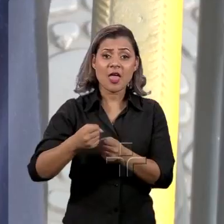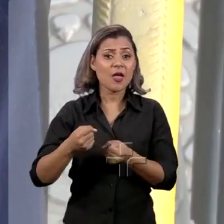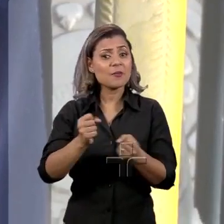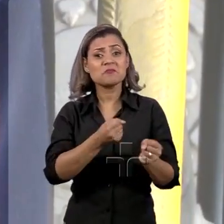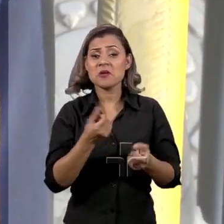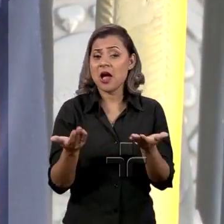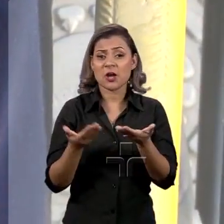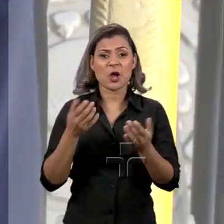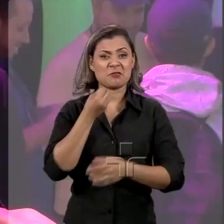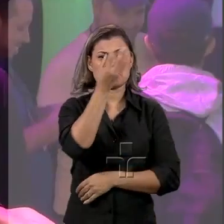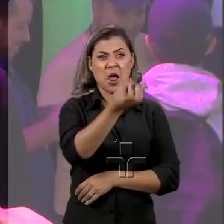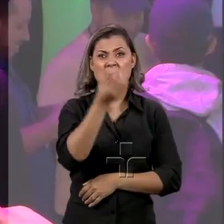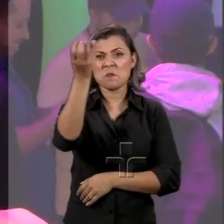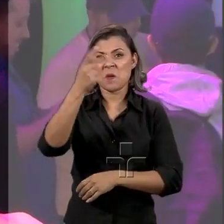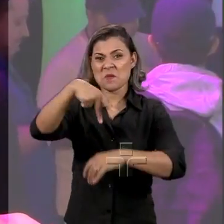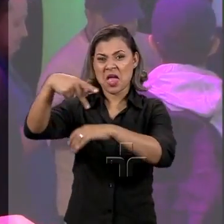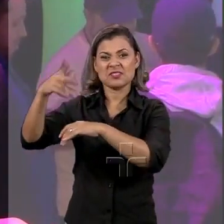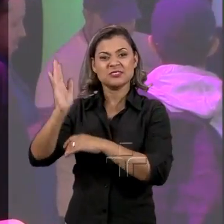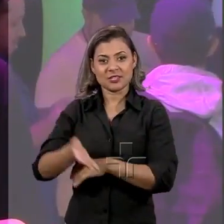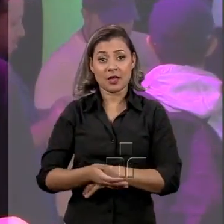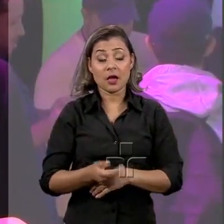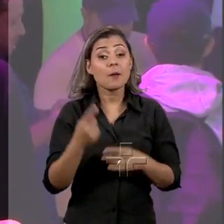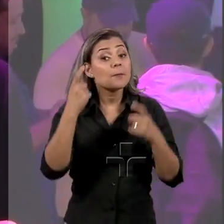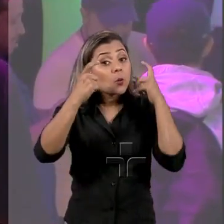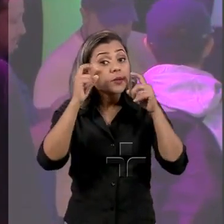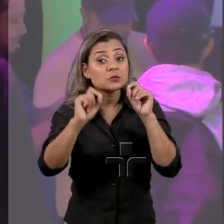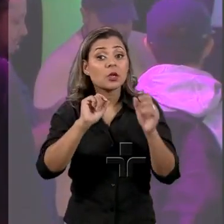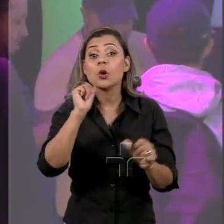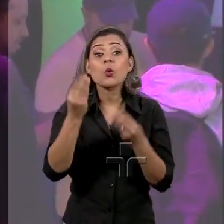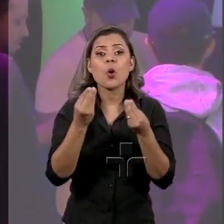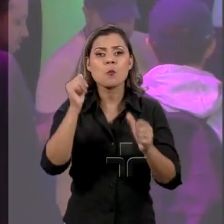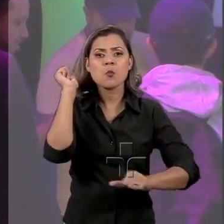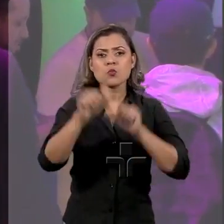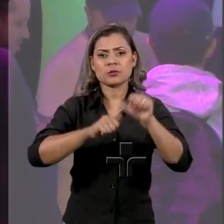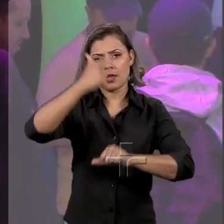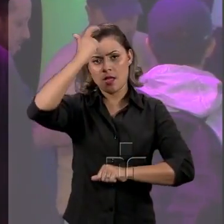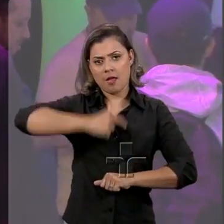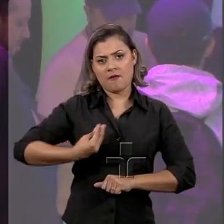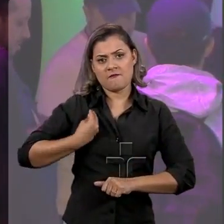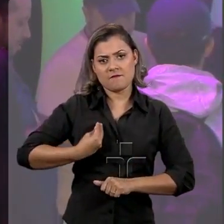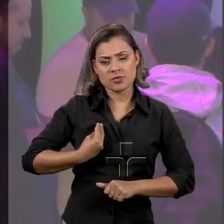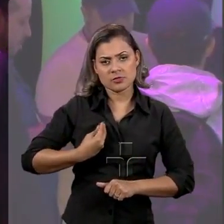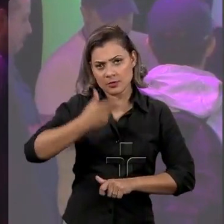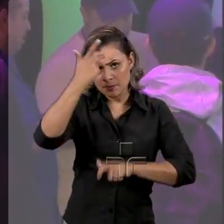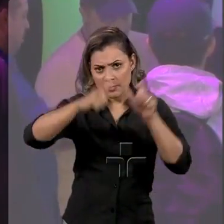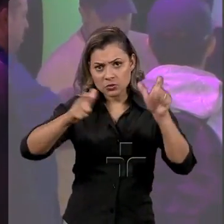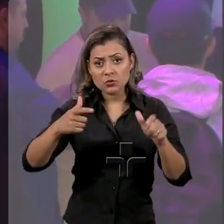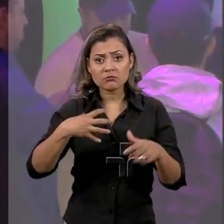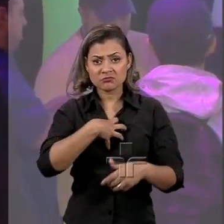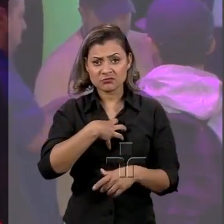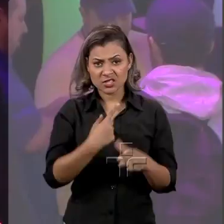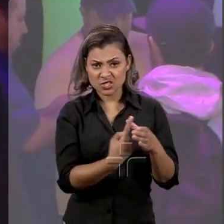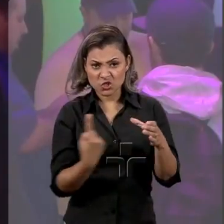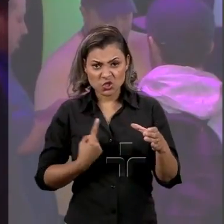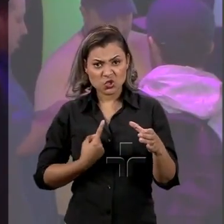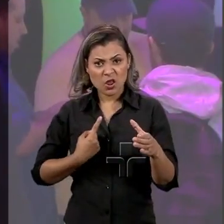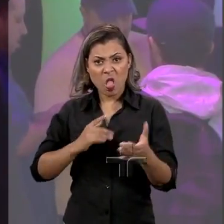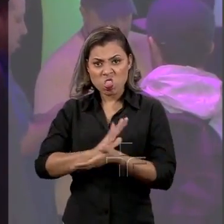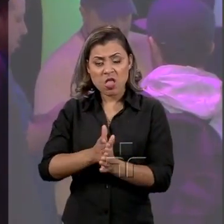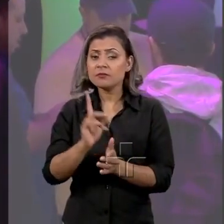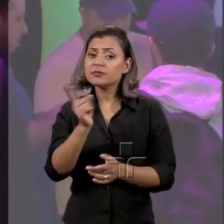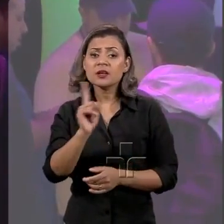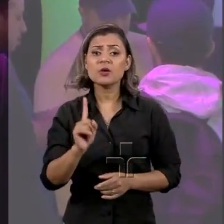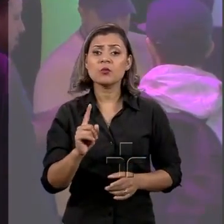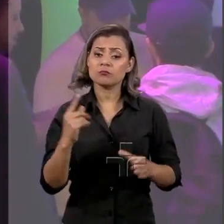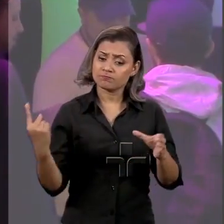a muitos países aí. Nossa preocupação é como nós vamos transformar a vida dessa pessoa para que ela não se sinta excluída. Para que ela